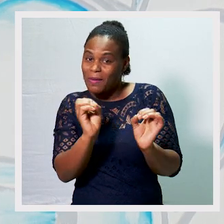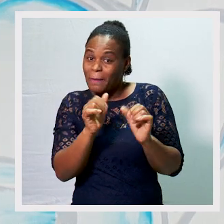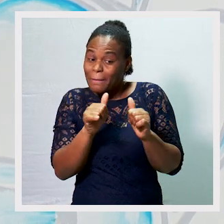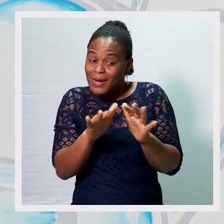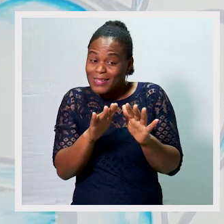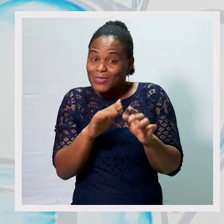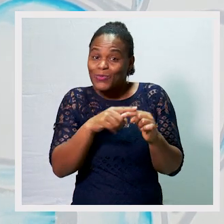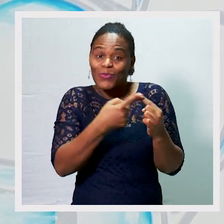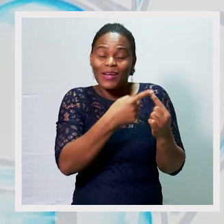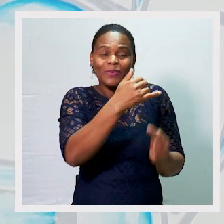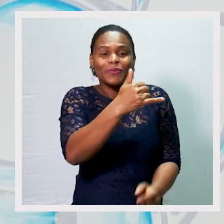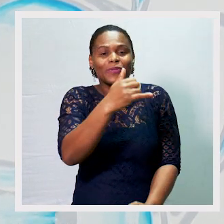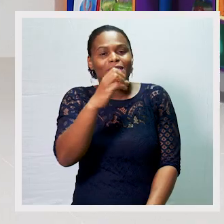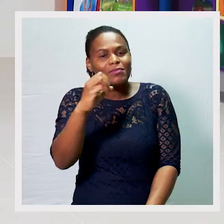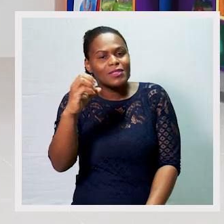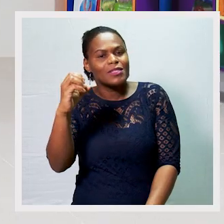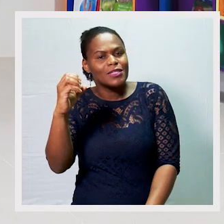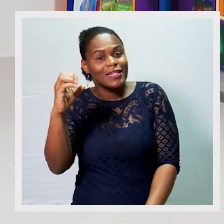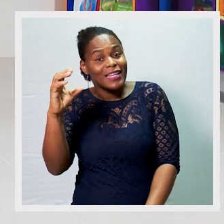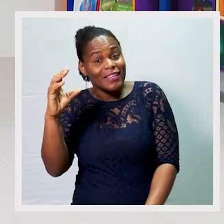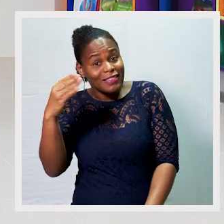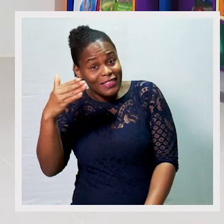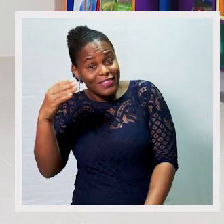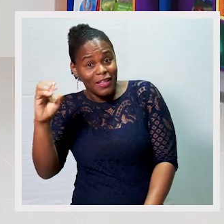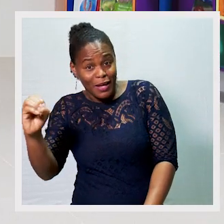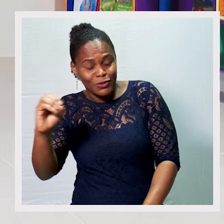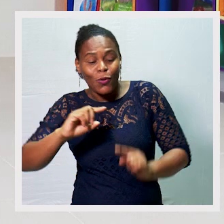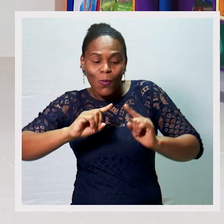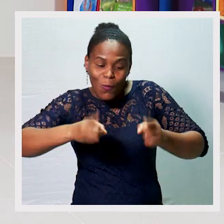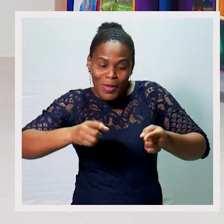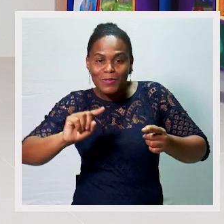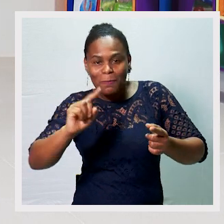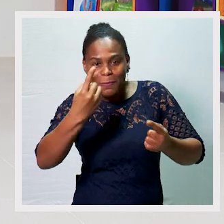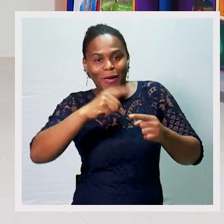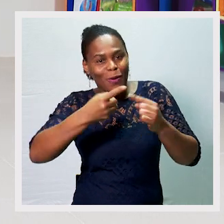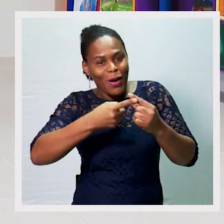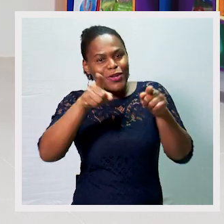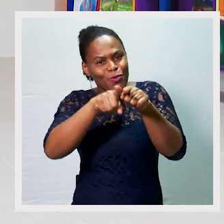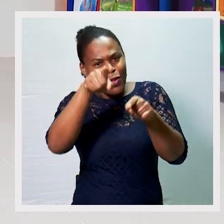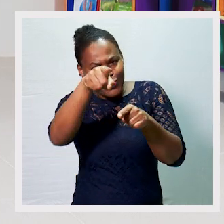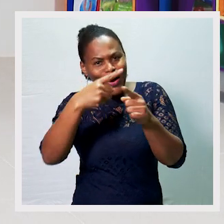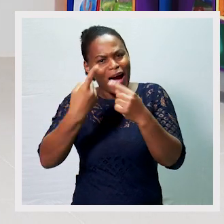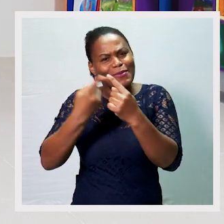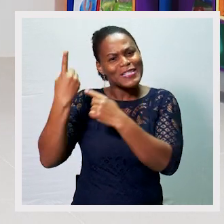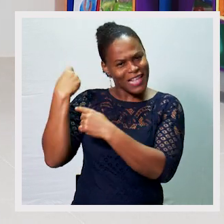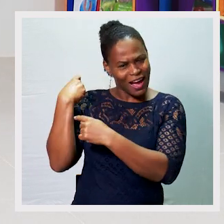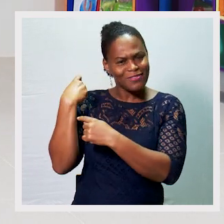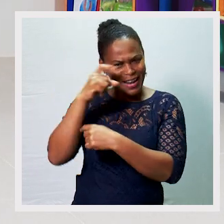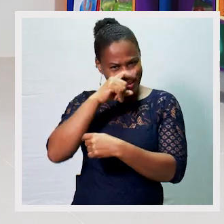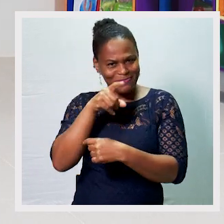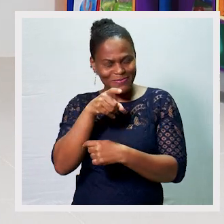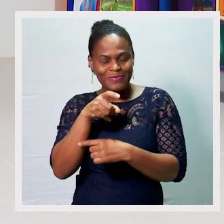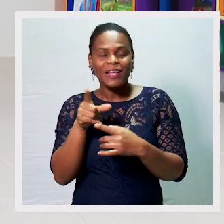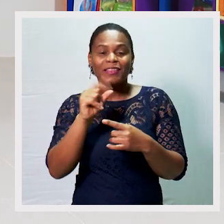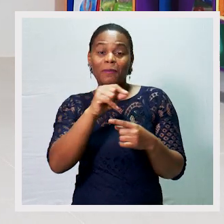como vocês também entraram no ano passado. E em 2011 também, com certeza ele estava a frequentar o segundo ano,